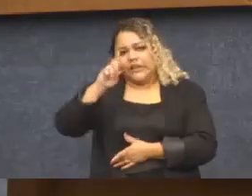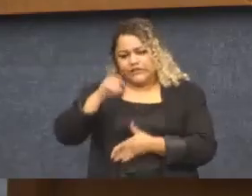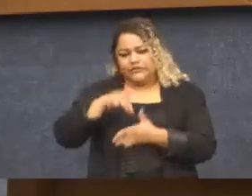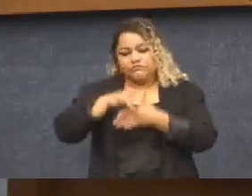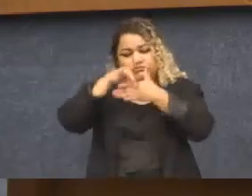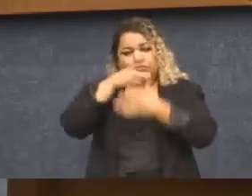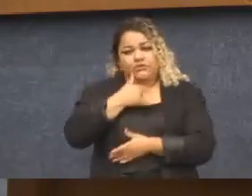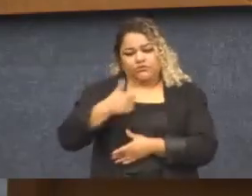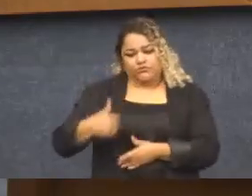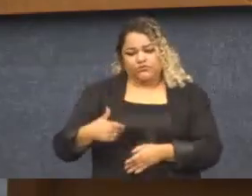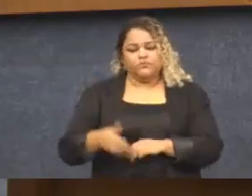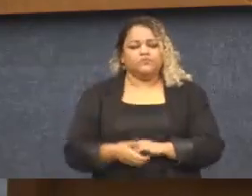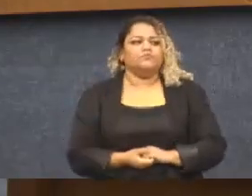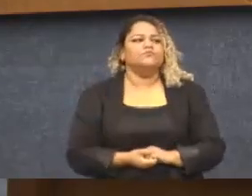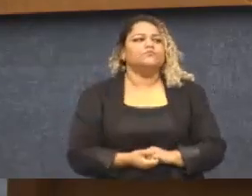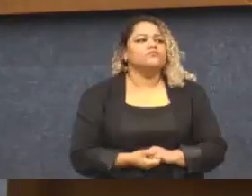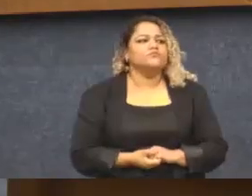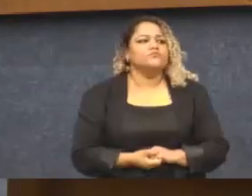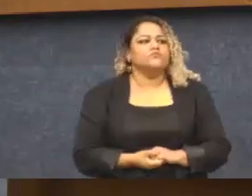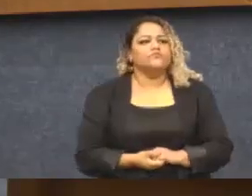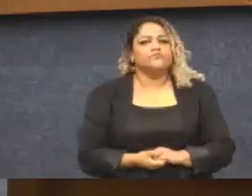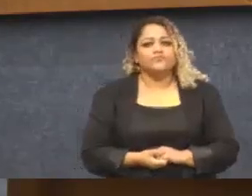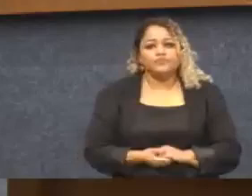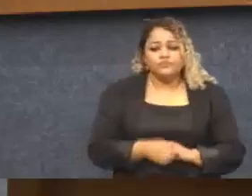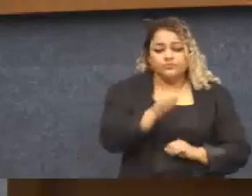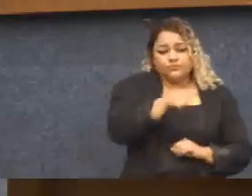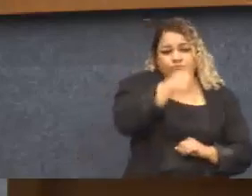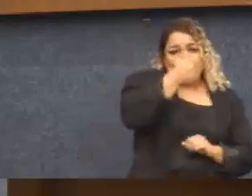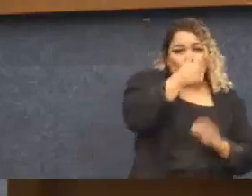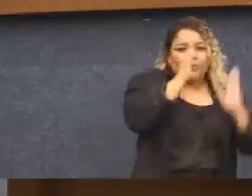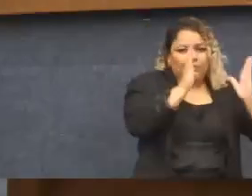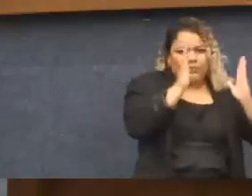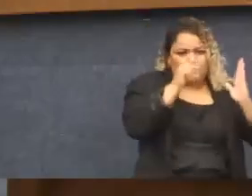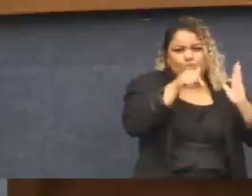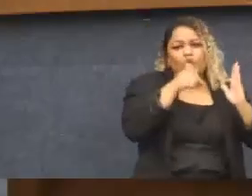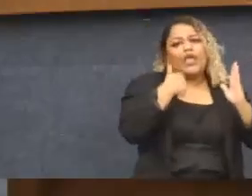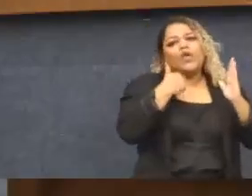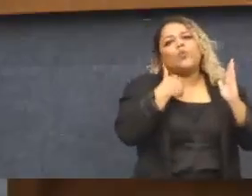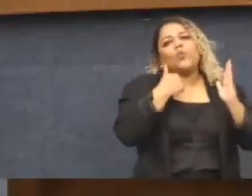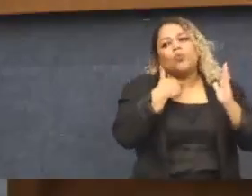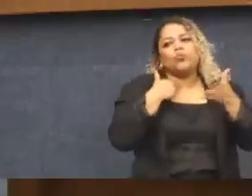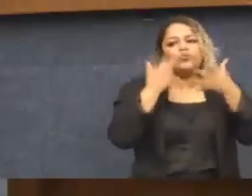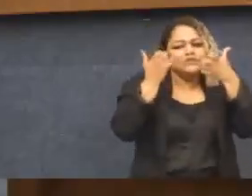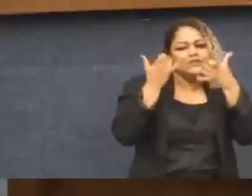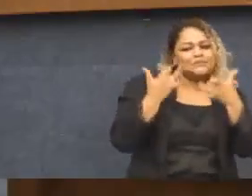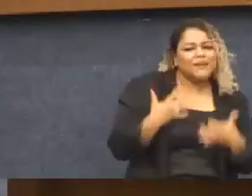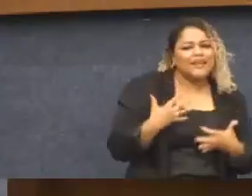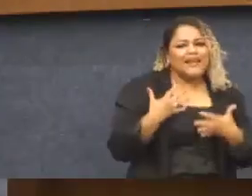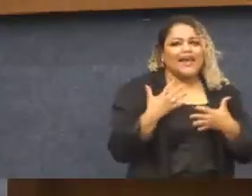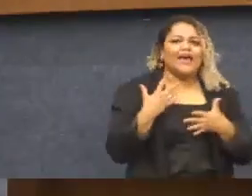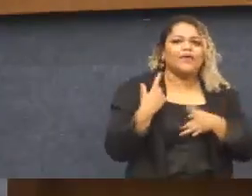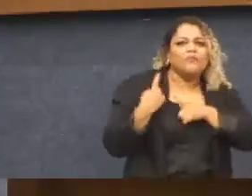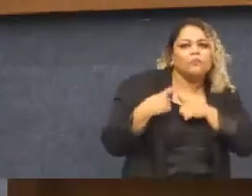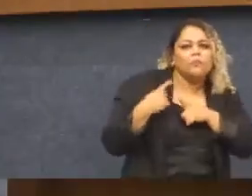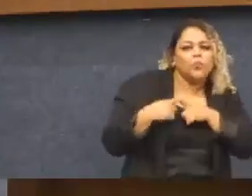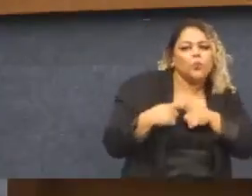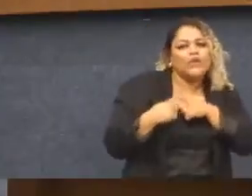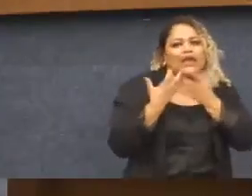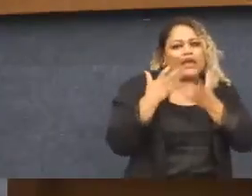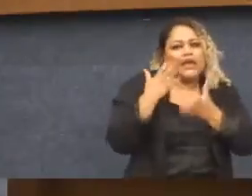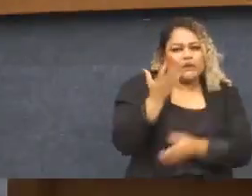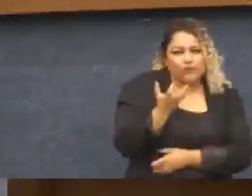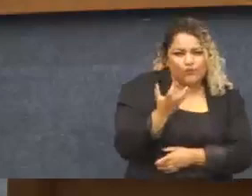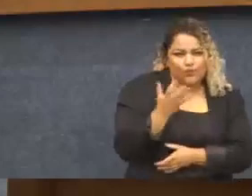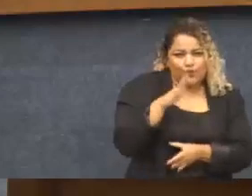Presidente, no primeiro turno, não tive a oportunidade de encaminhar adequadamente a votação. Escutei